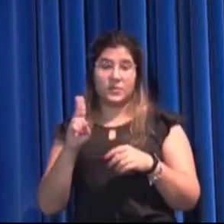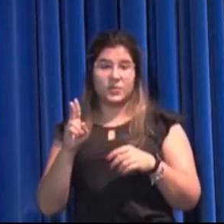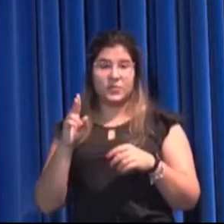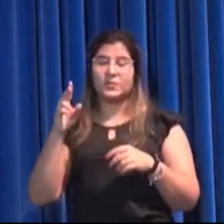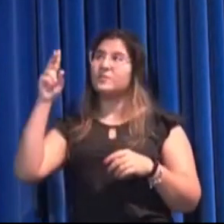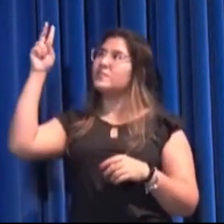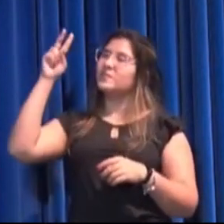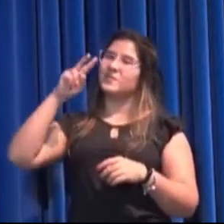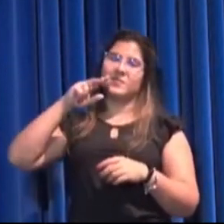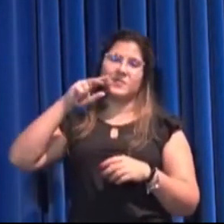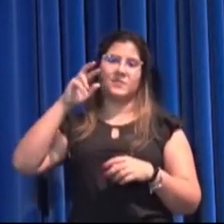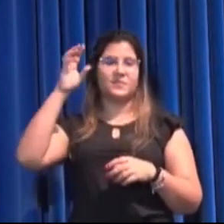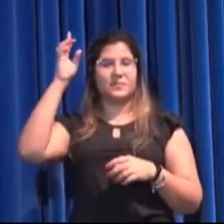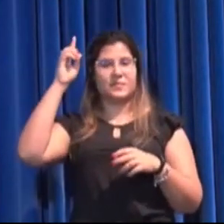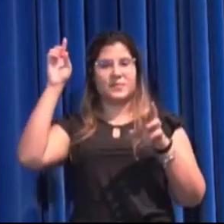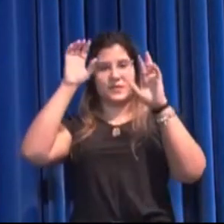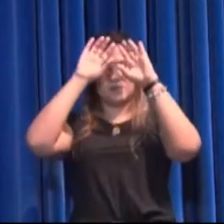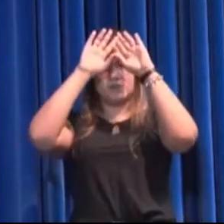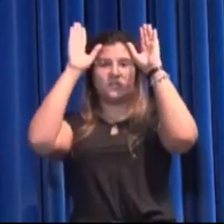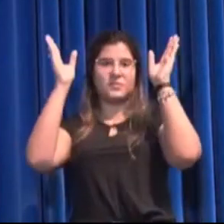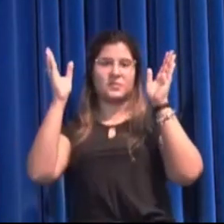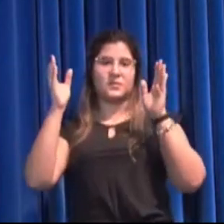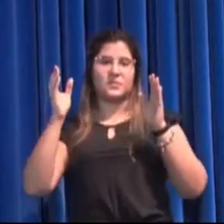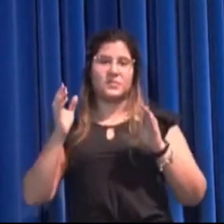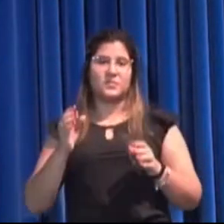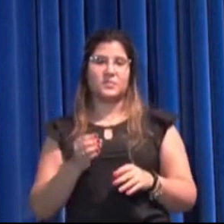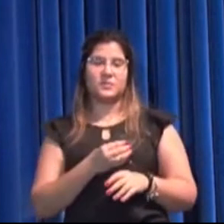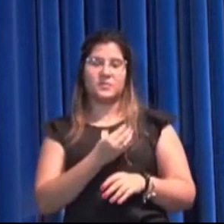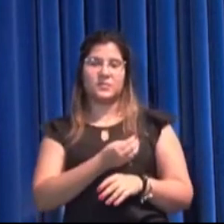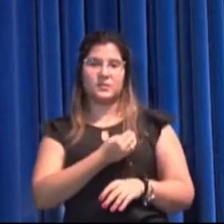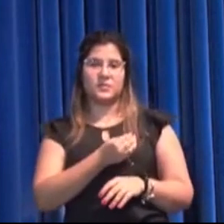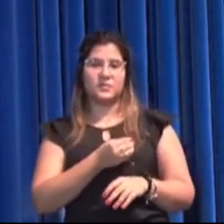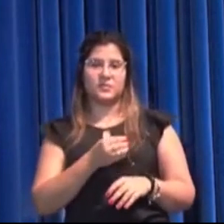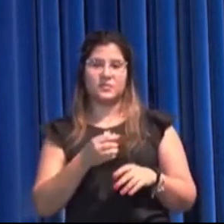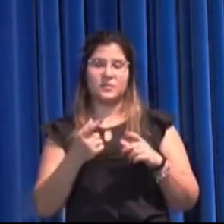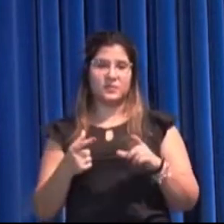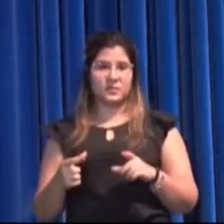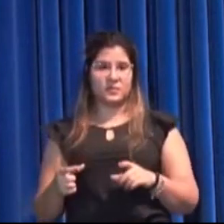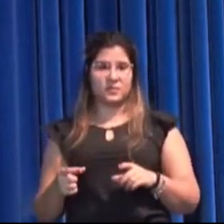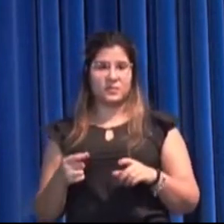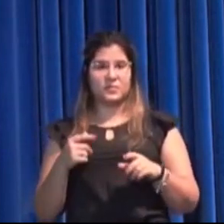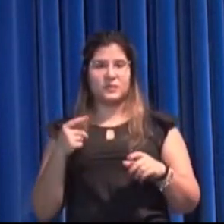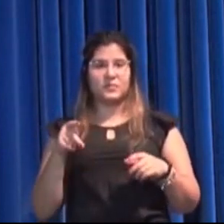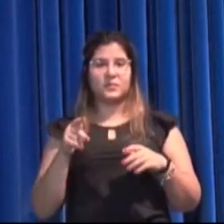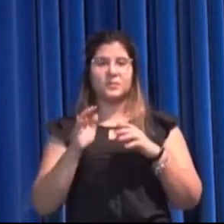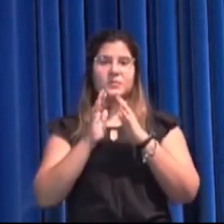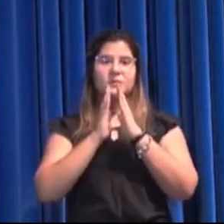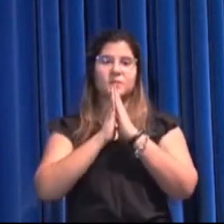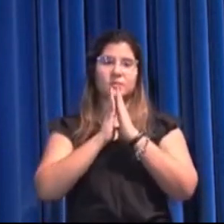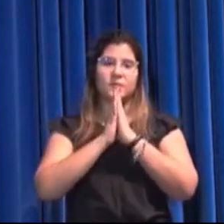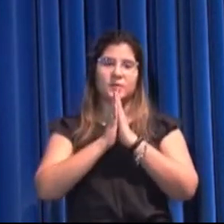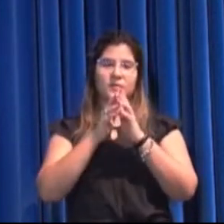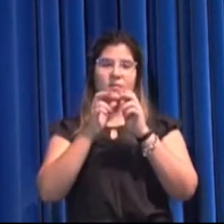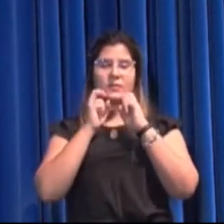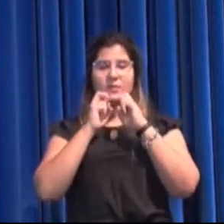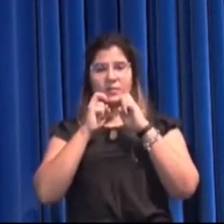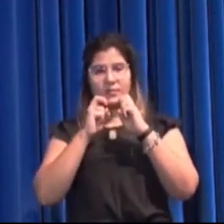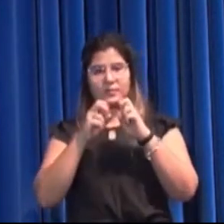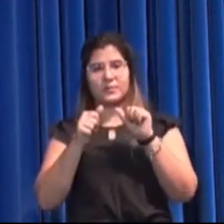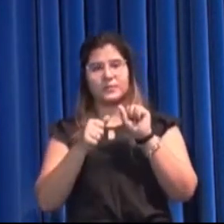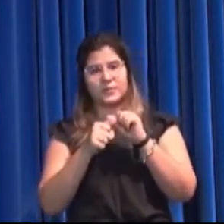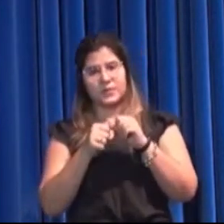tu dos céus, do lugar da tua habitação, a sua prece e a sua súplica, e fazei-lhe